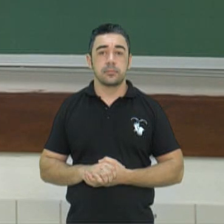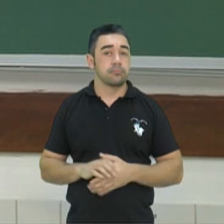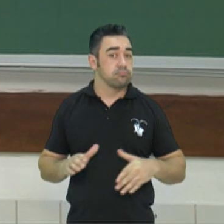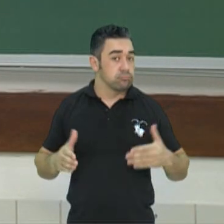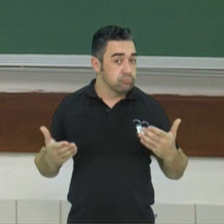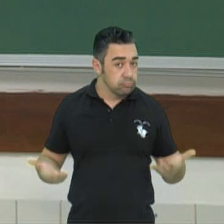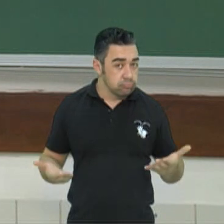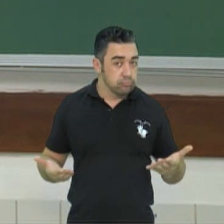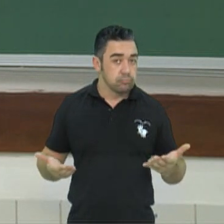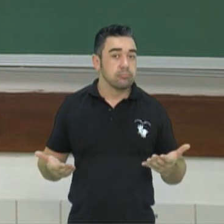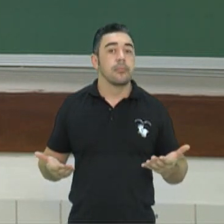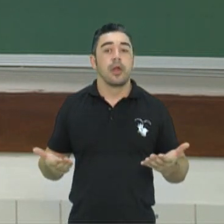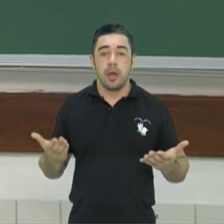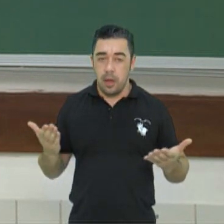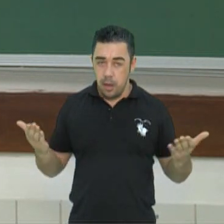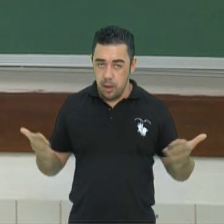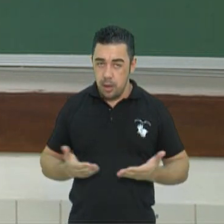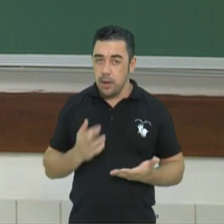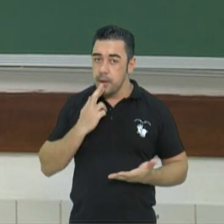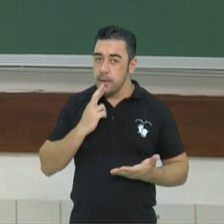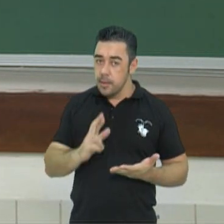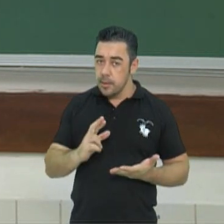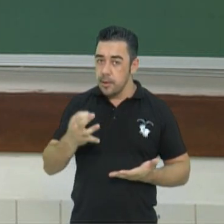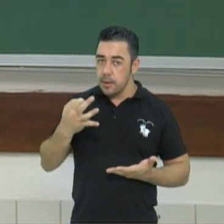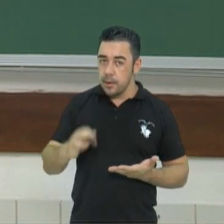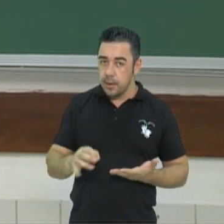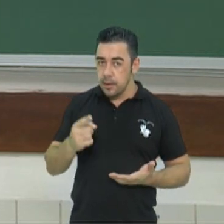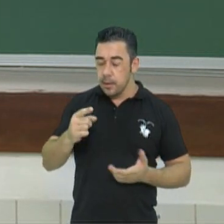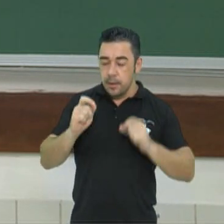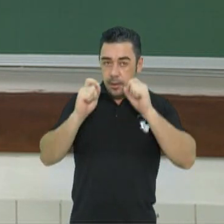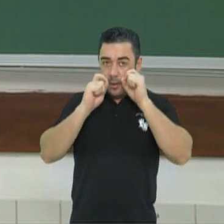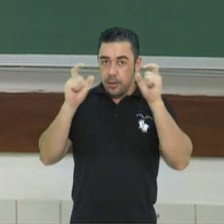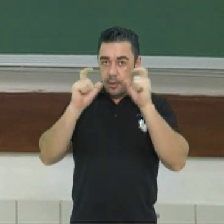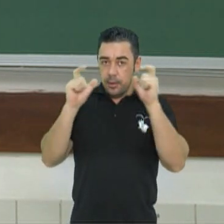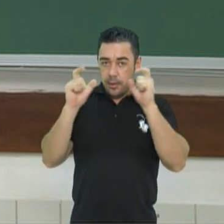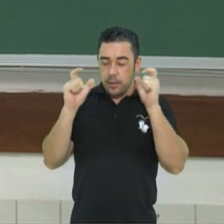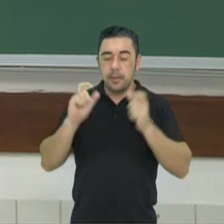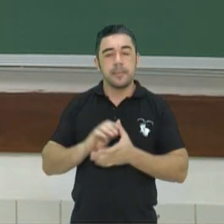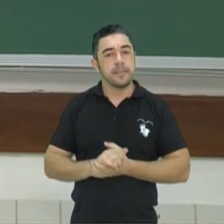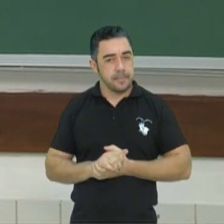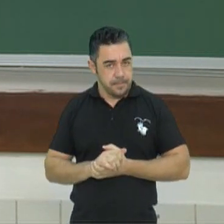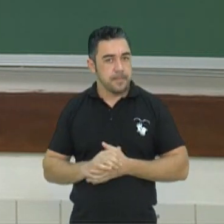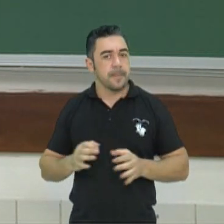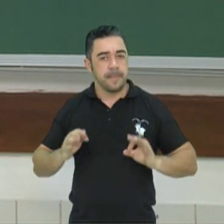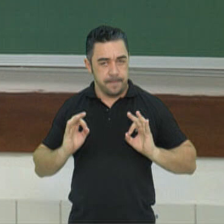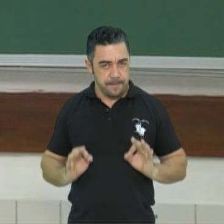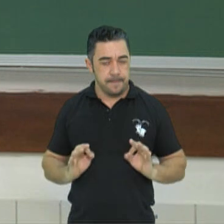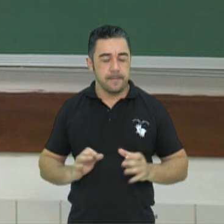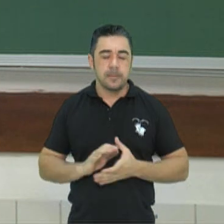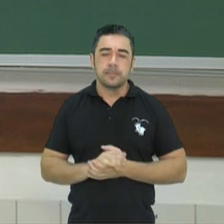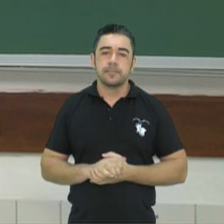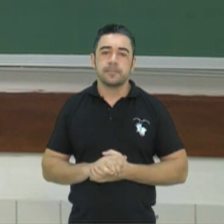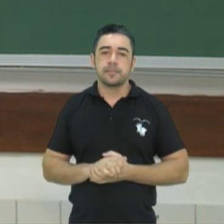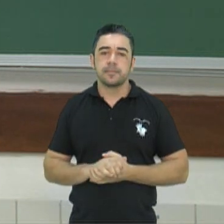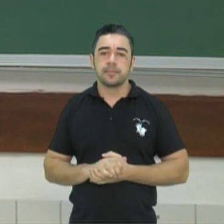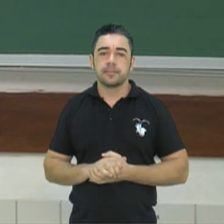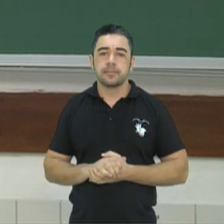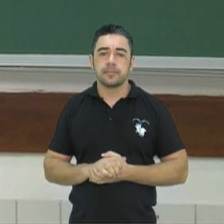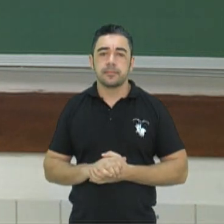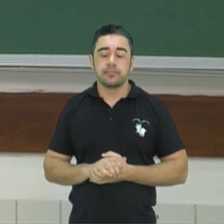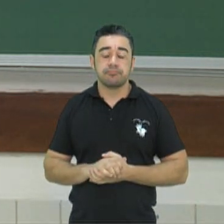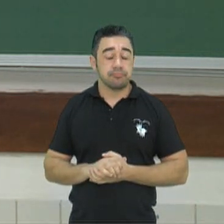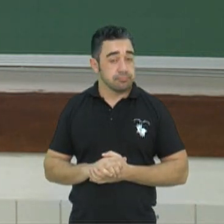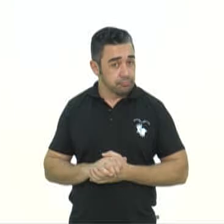E então, chegaram à resposta correta, prestaram bastante atenção, tenho certeza que sim.